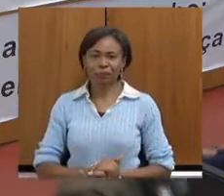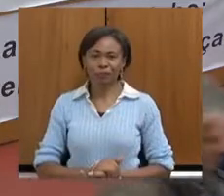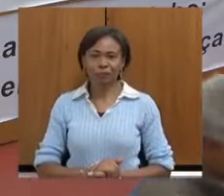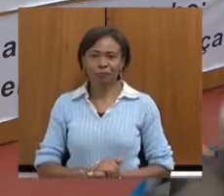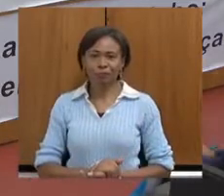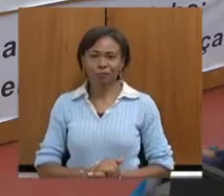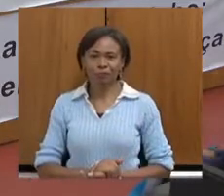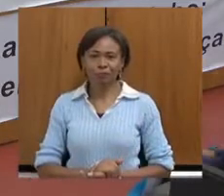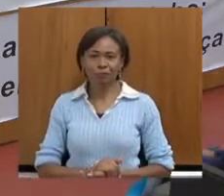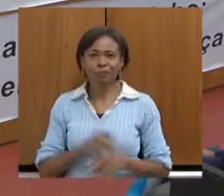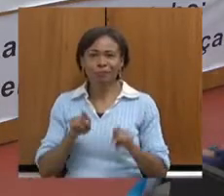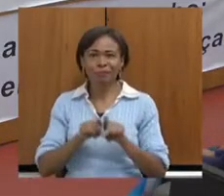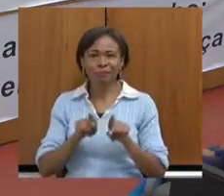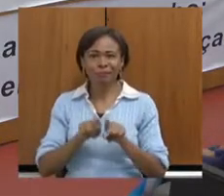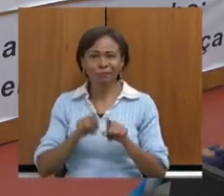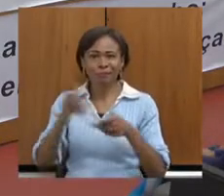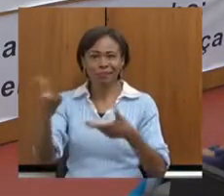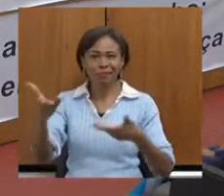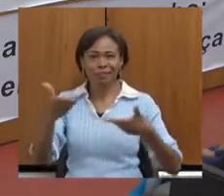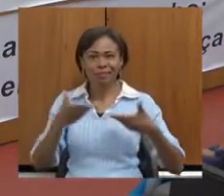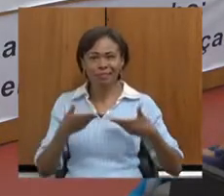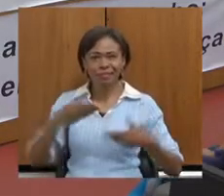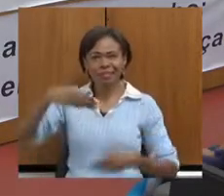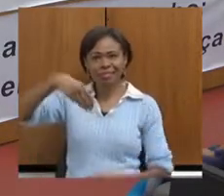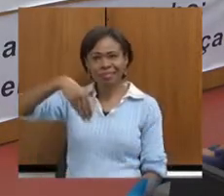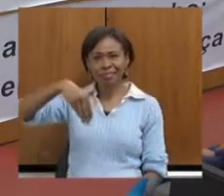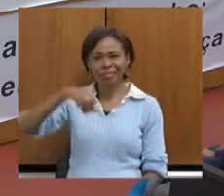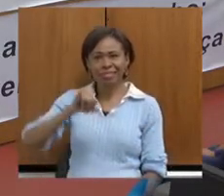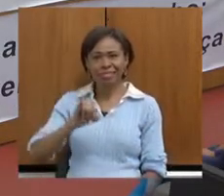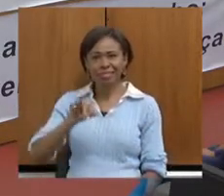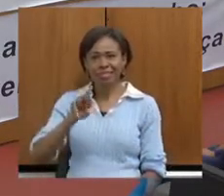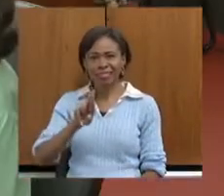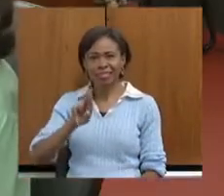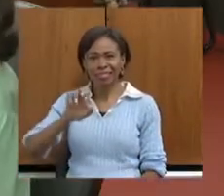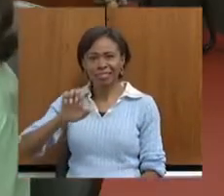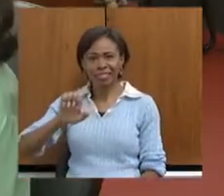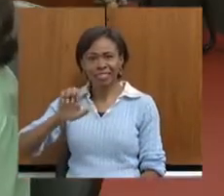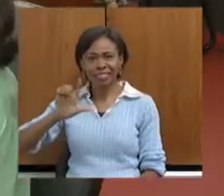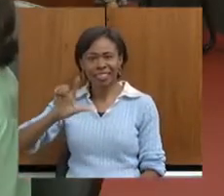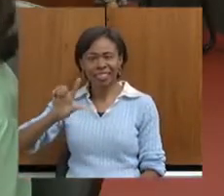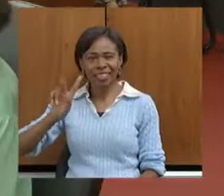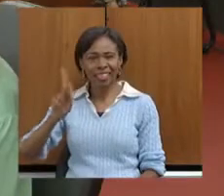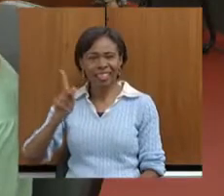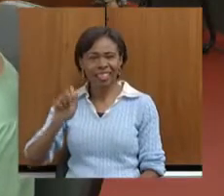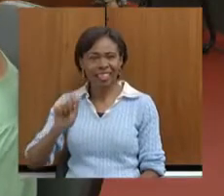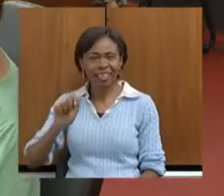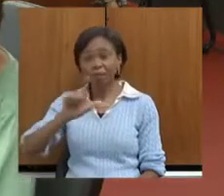a convidar também a Mirela que também é estudante da escola